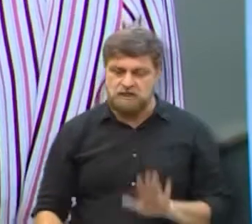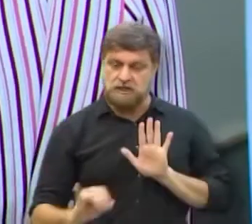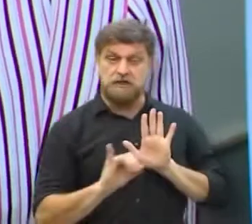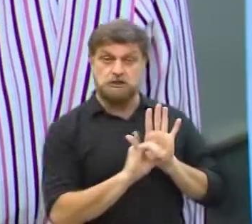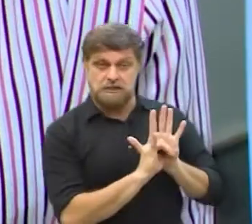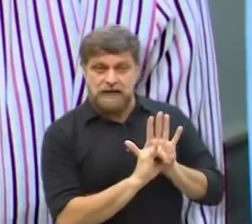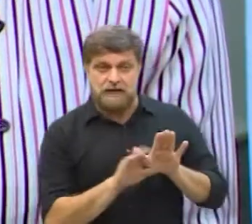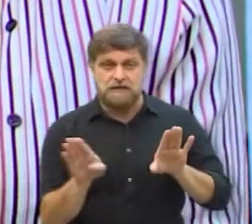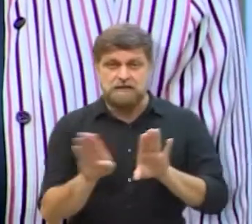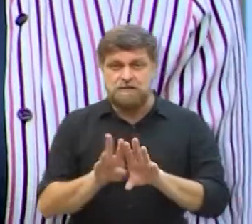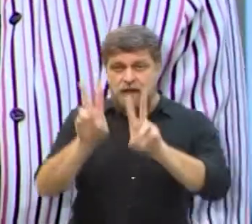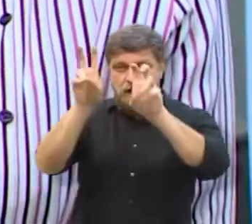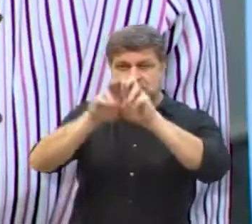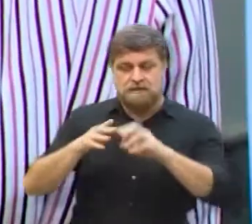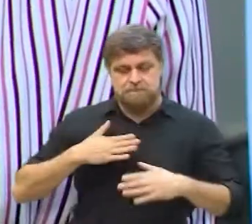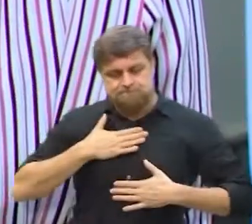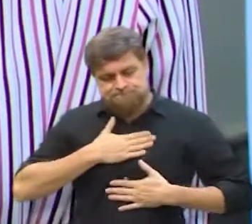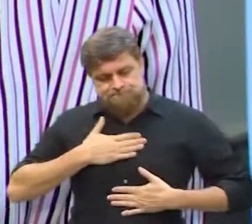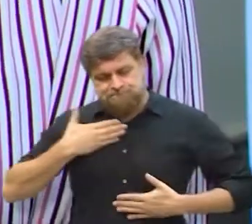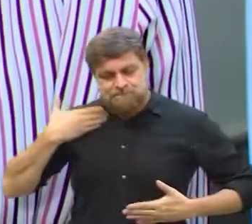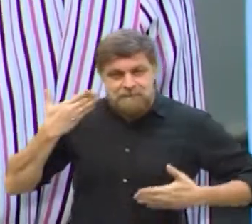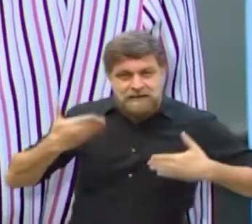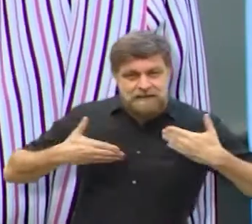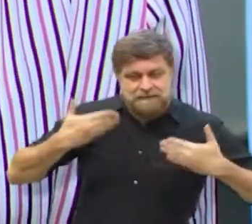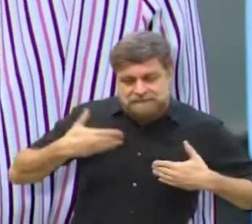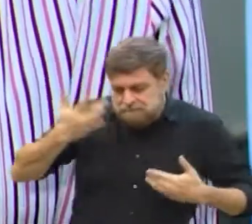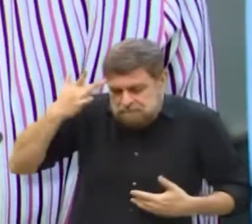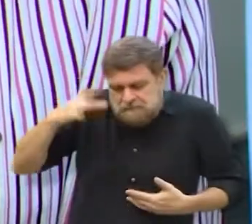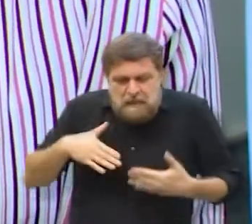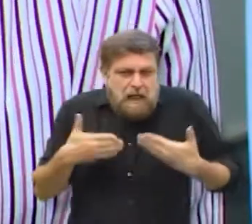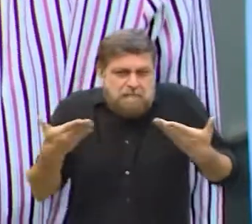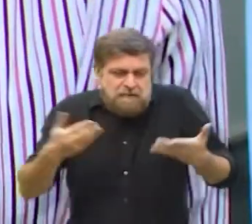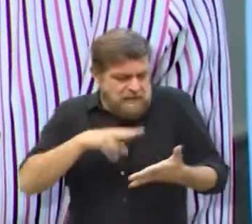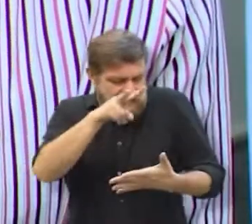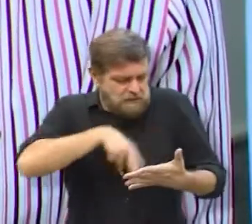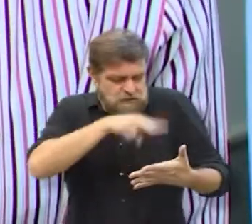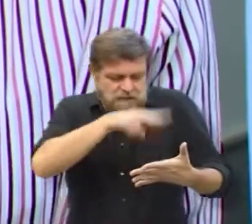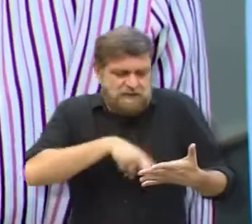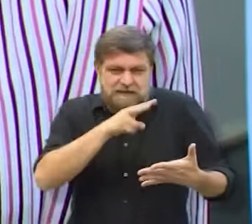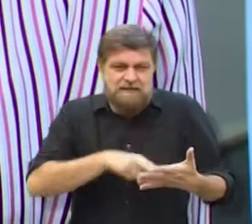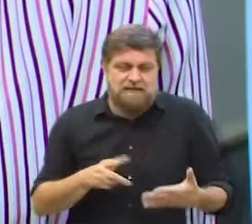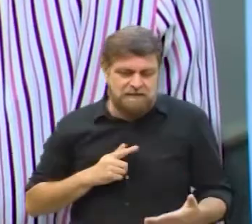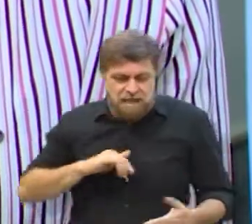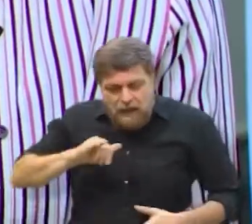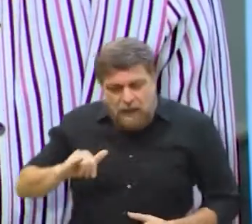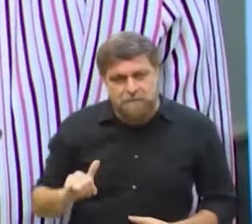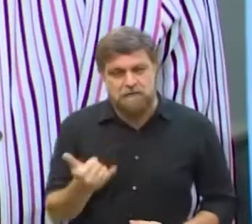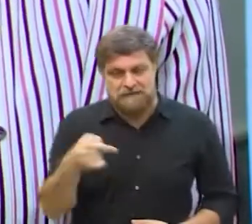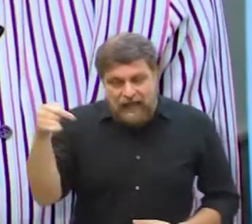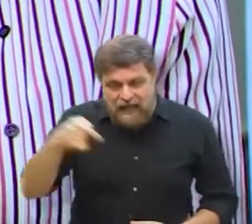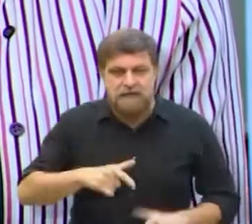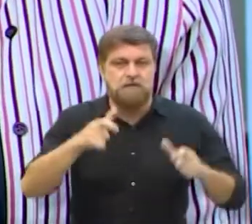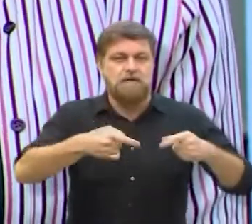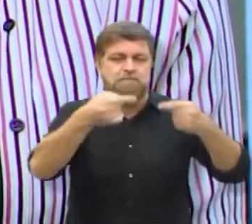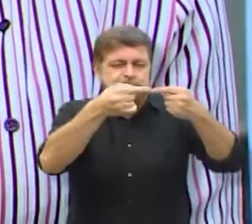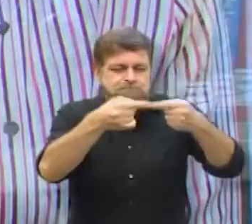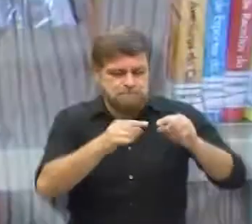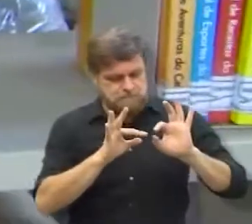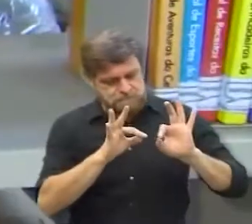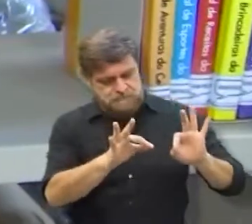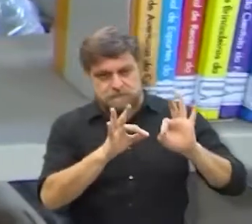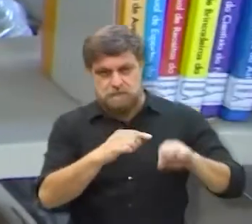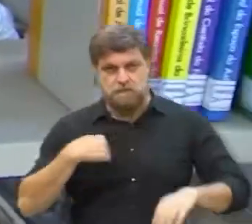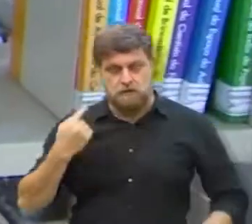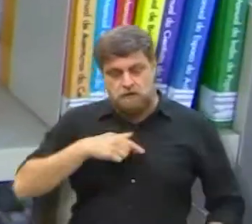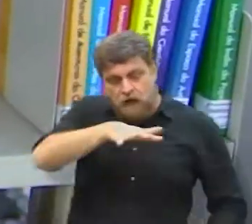questões identitárias, quanto as questões de lazer e de, quer ler só por lazer, quer ler só para se divertir, aqui é o